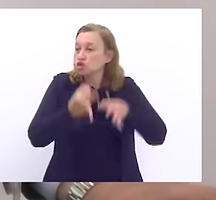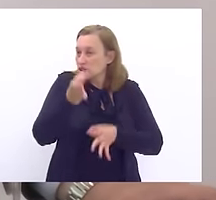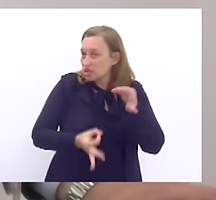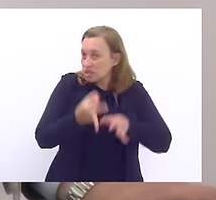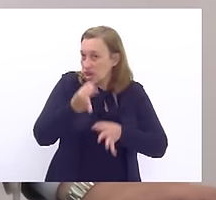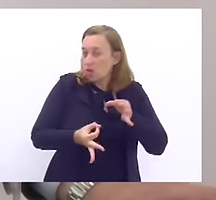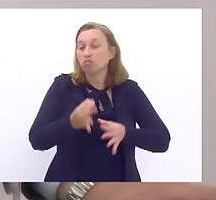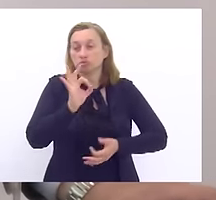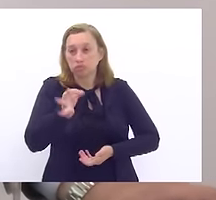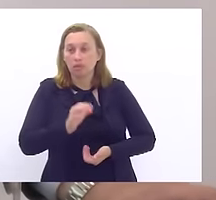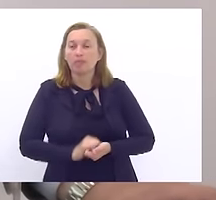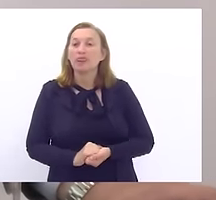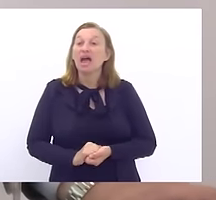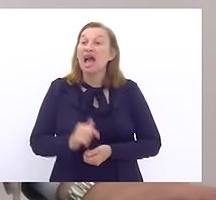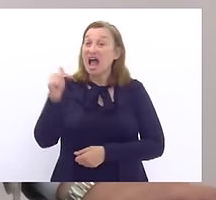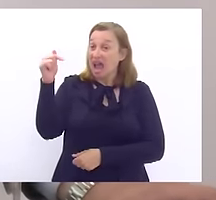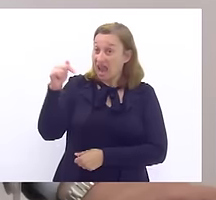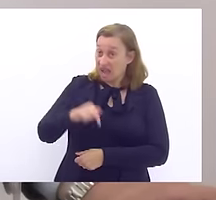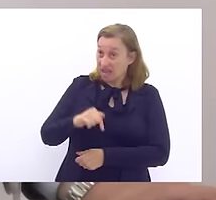constitucional cabível